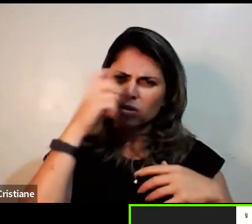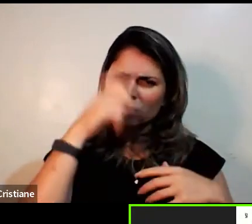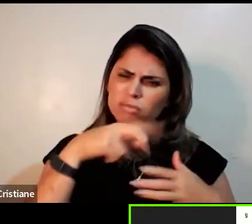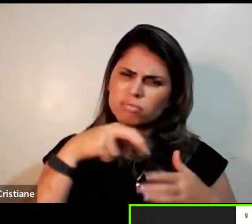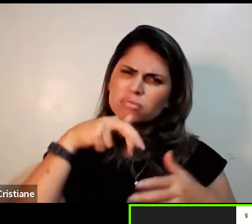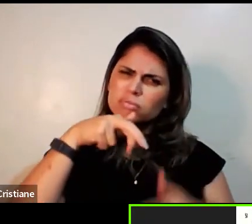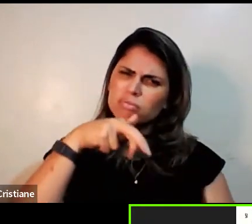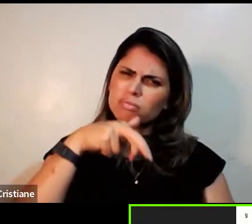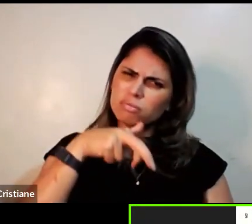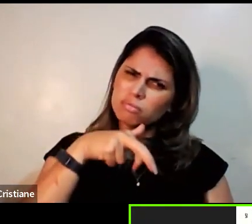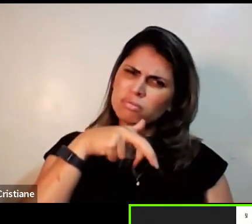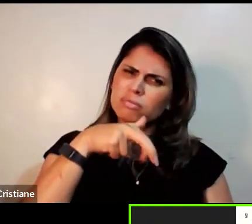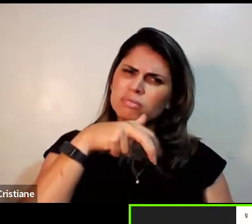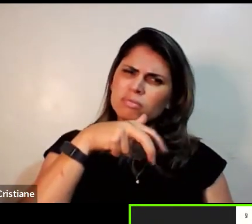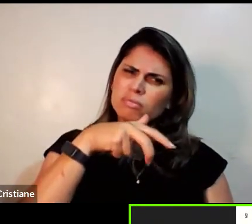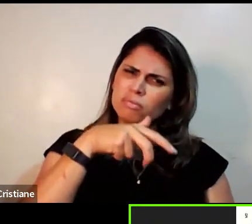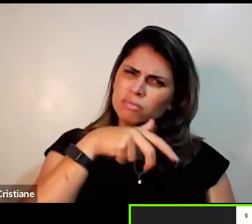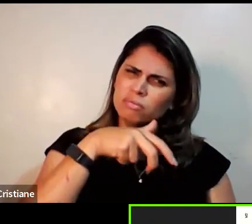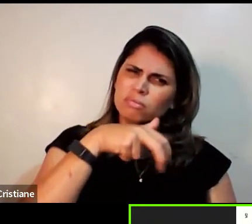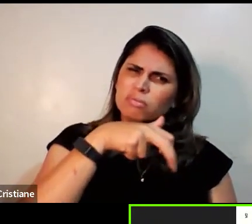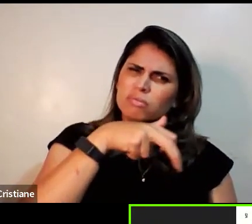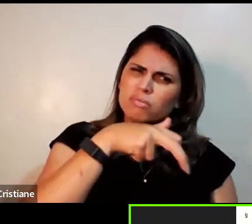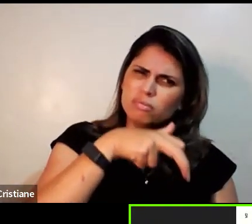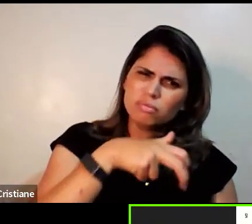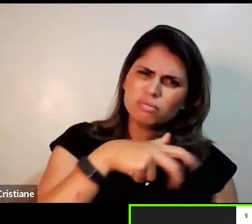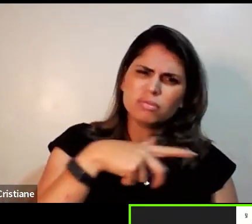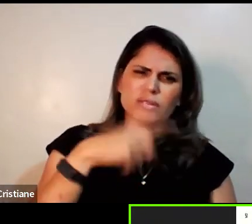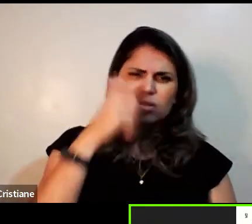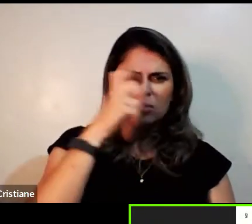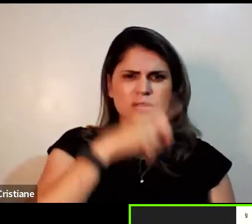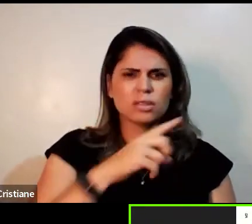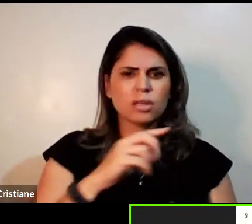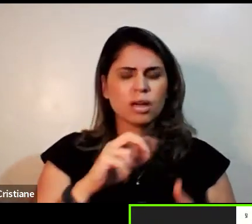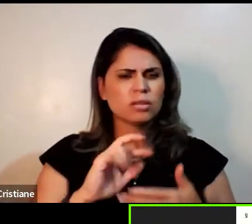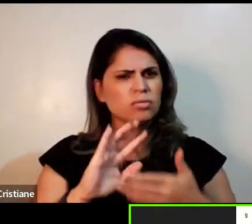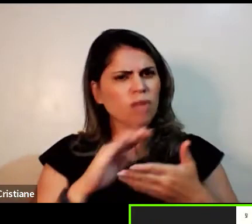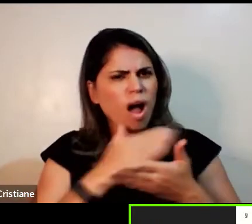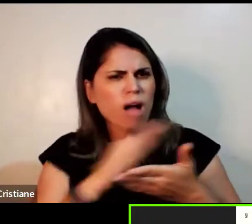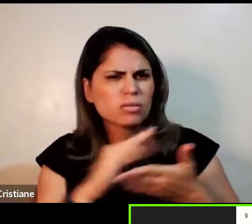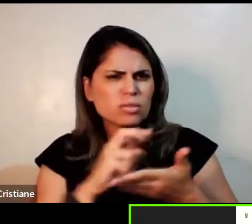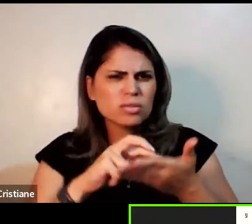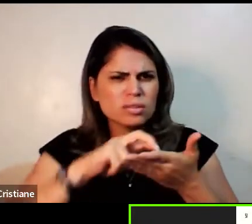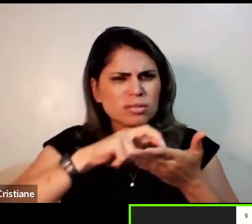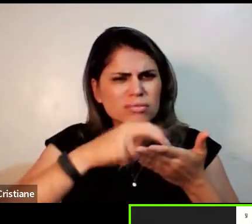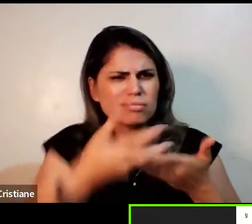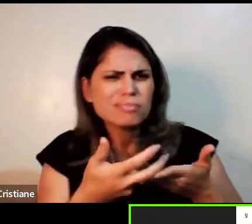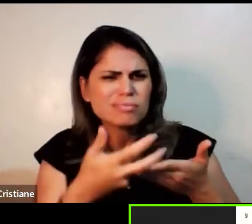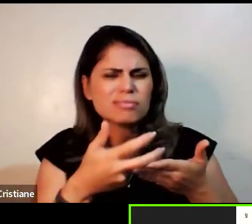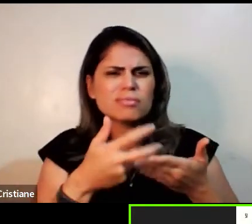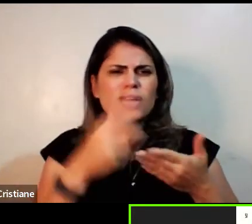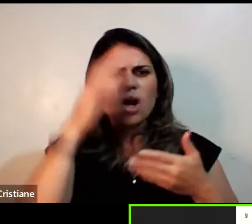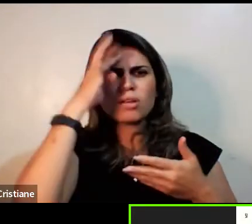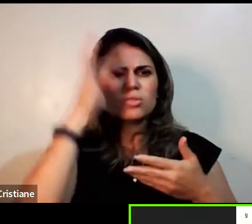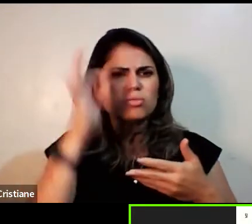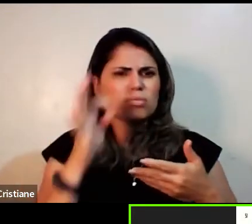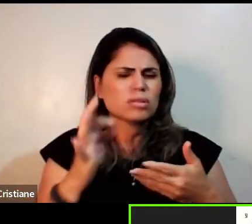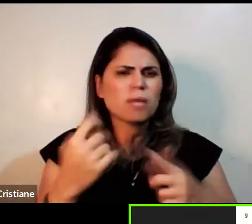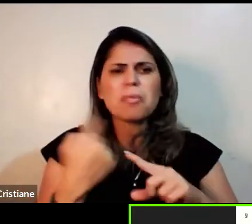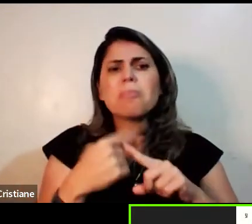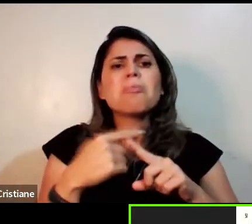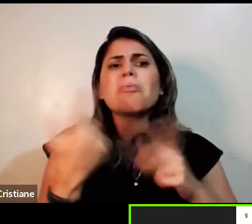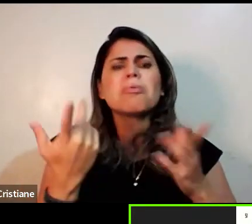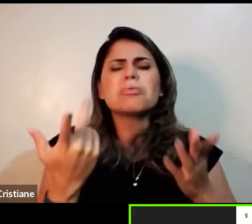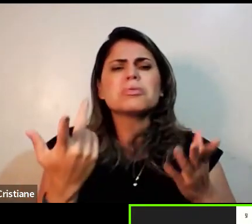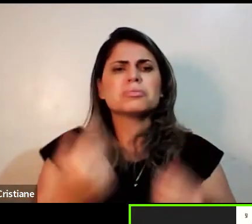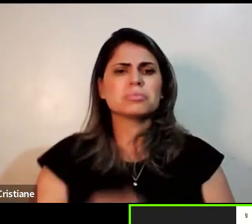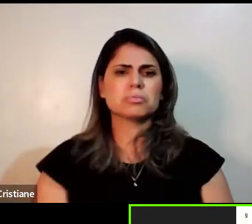pensar e vi que eu estava caindo, até caí algumas vezes e não sabia o porquê.